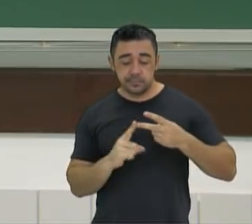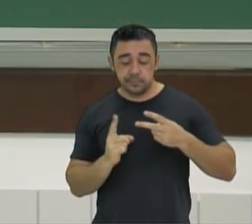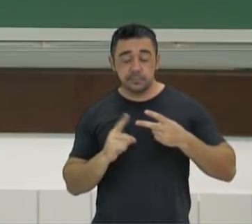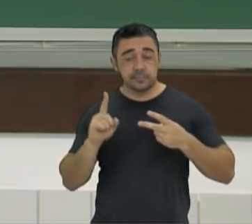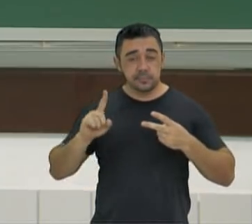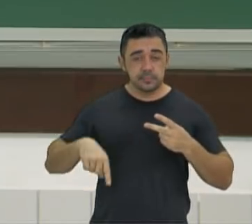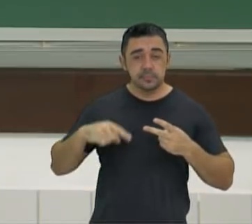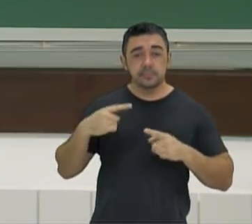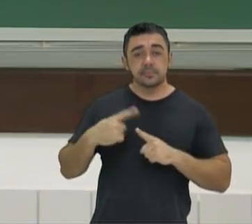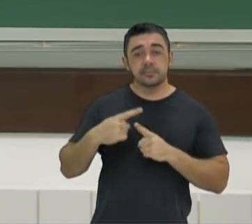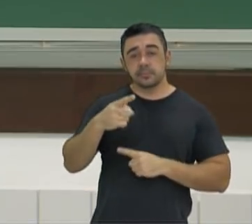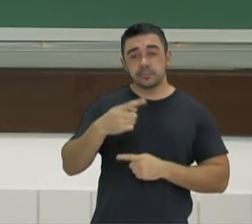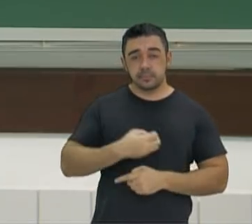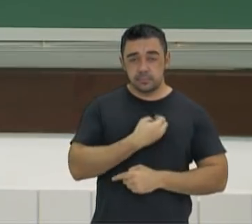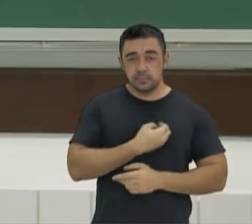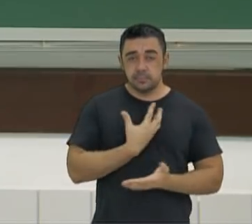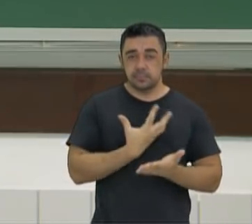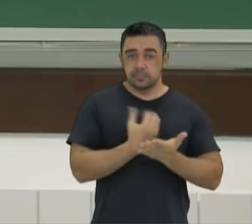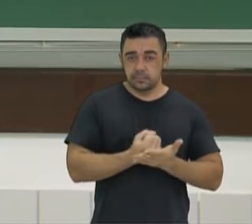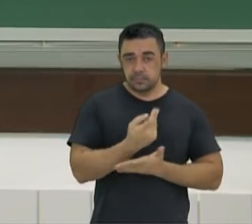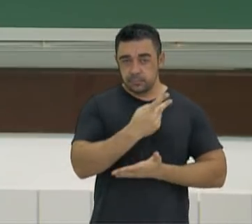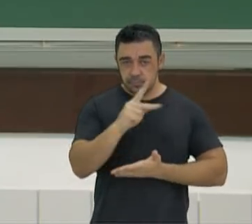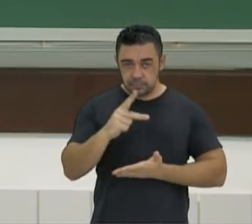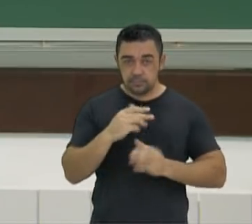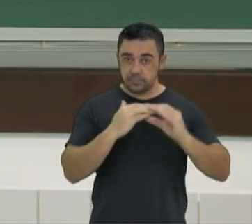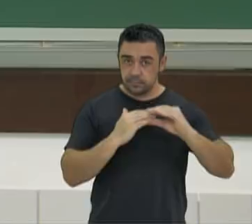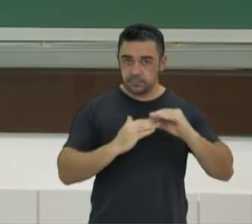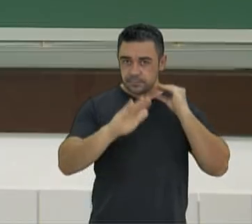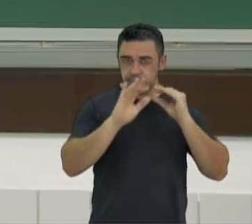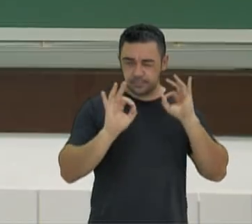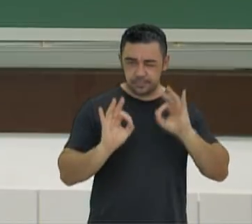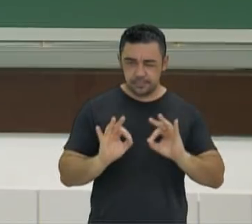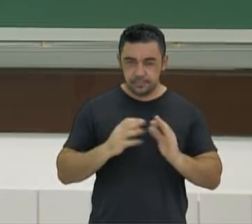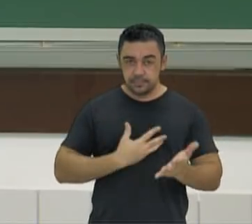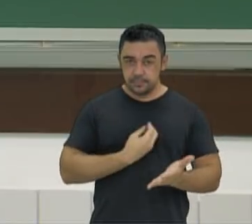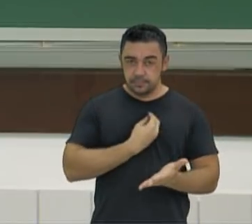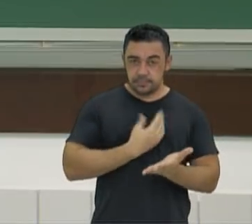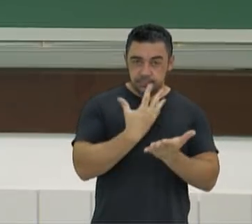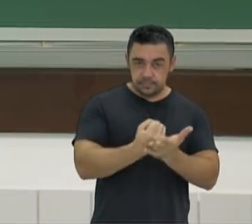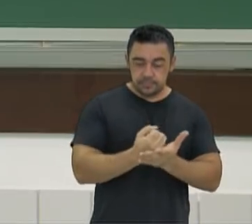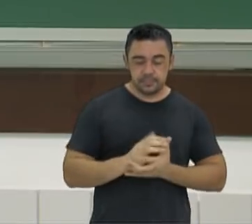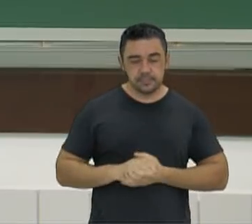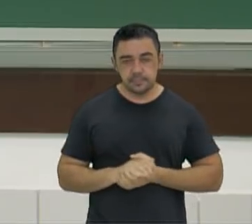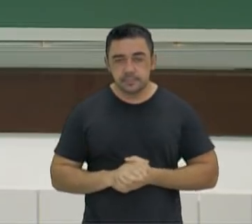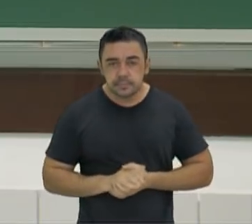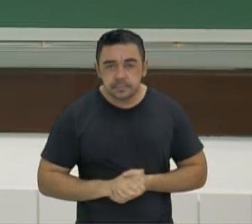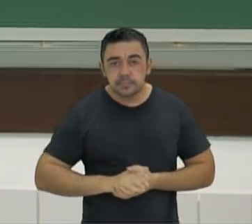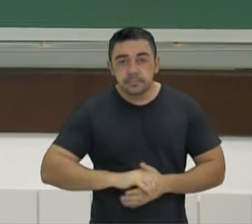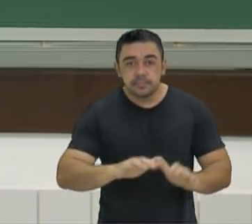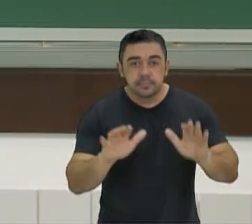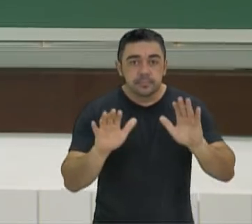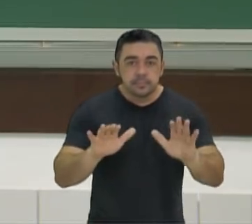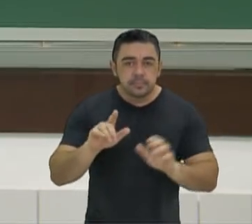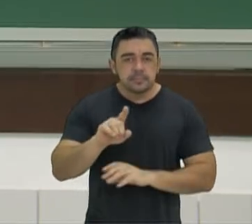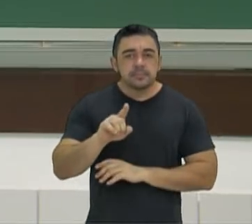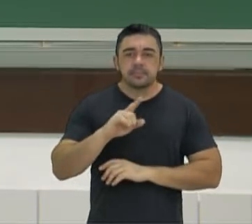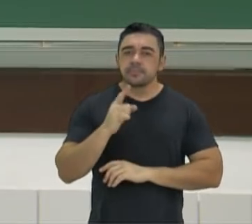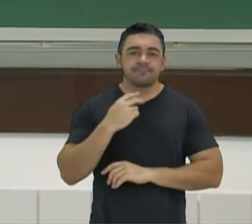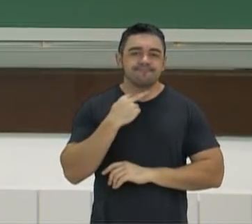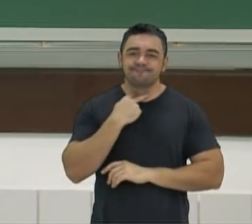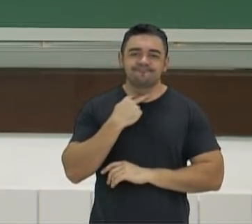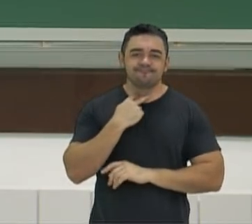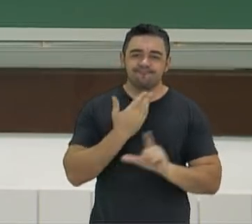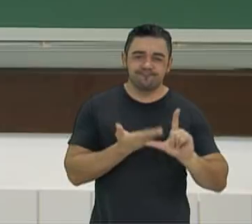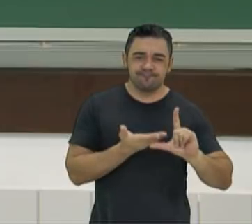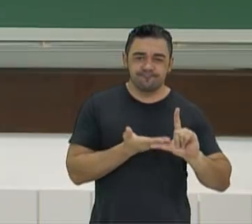E o segundo motivo é para garantir a frequência de vocês. Agora, você que não está pegando as atividades, fazendo as